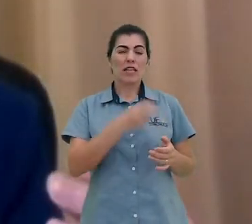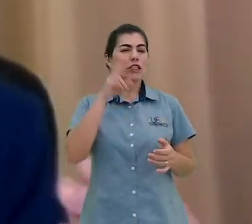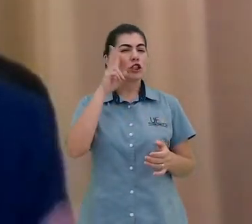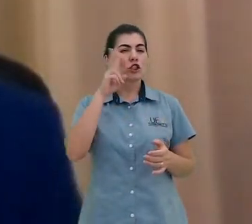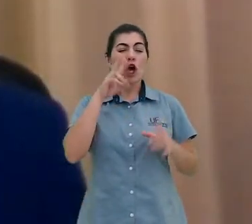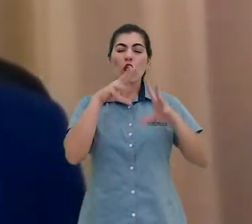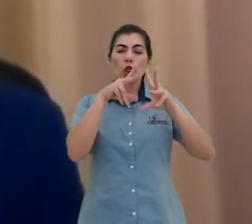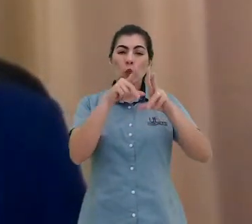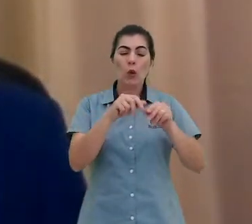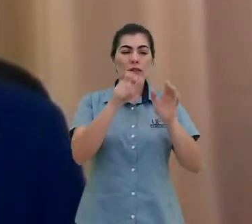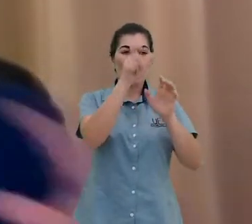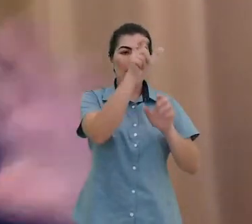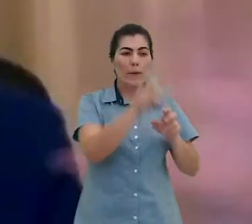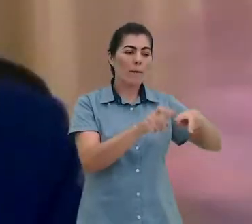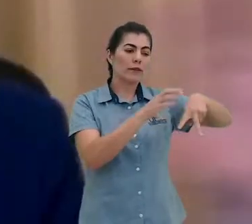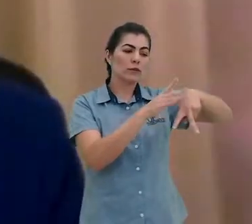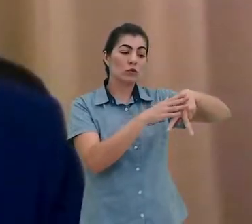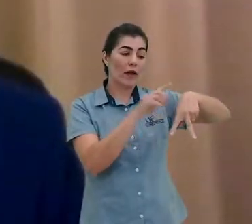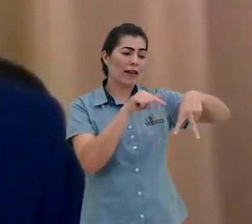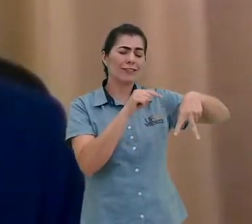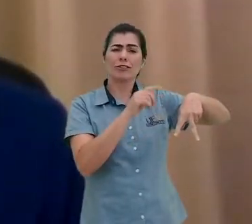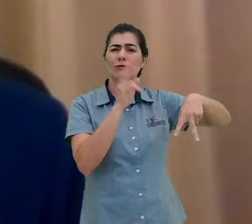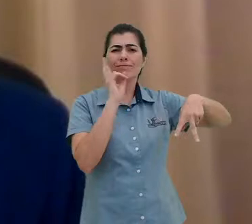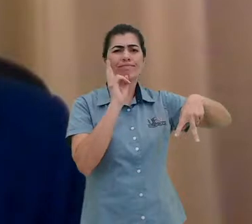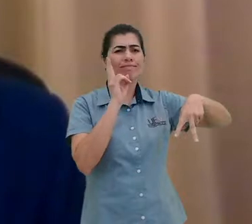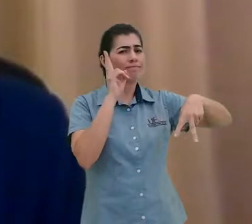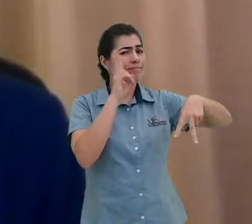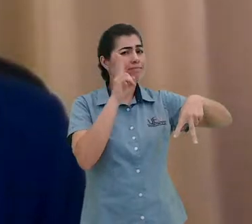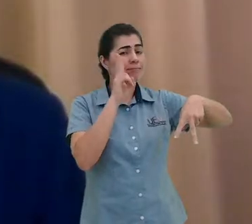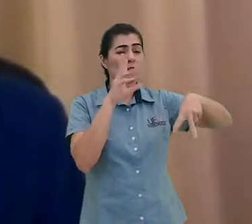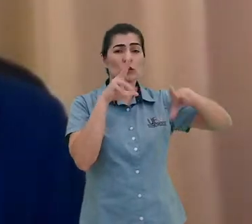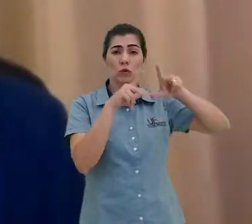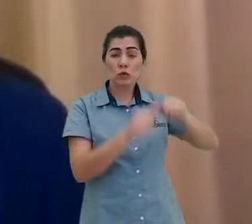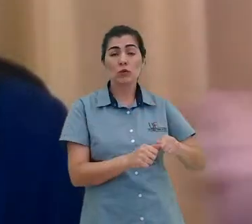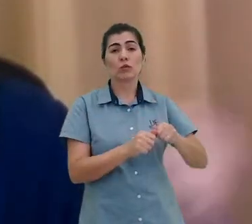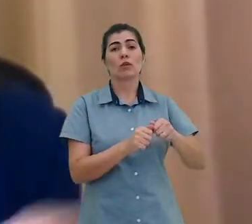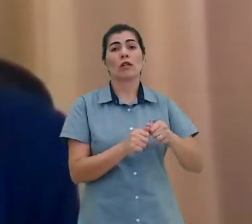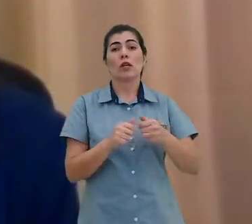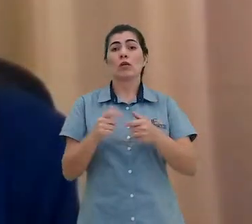toda organizada ali, todos os consultórios